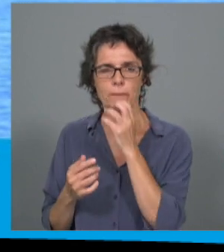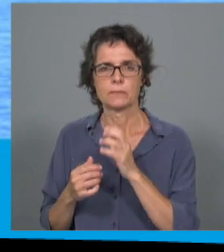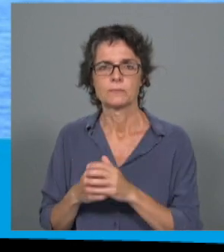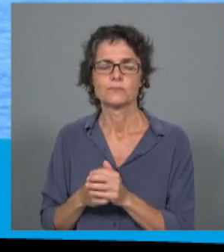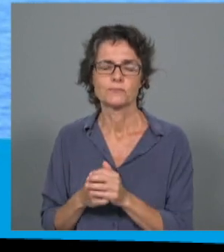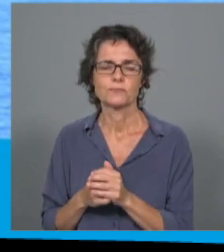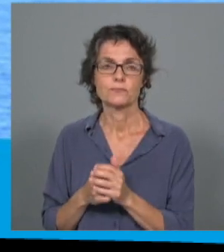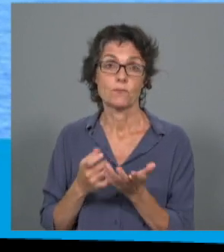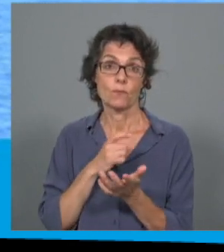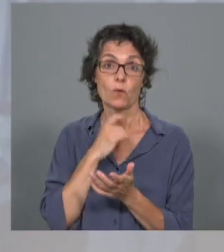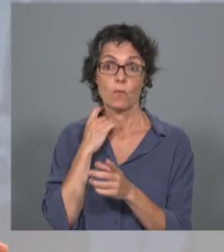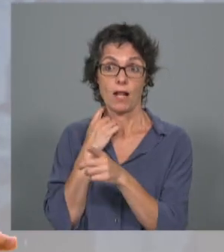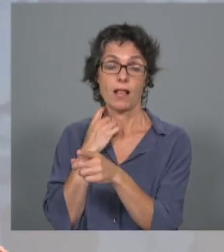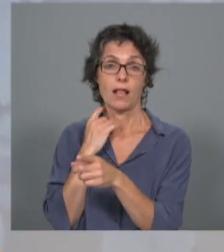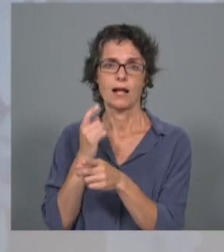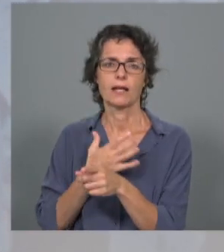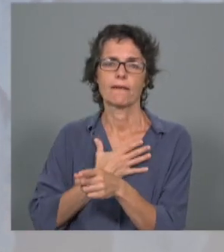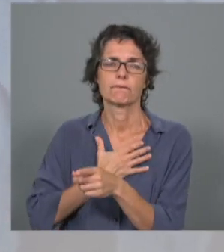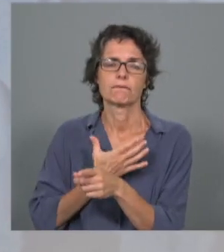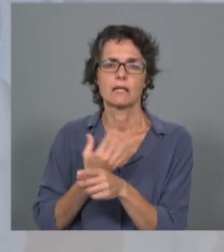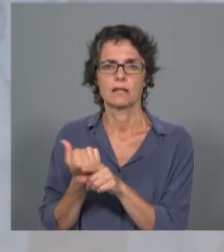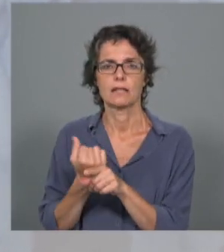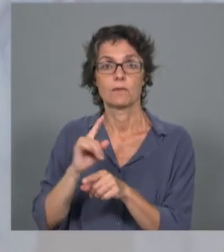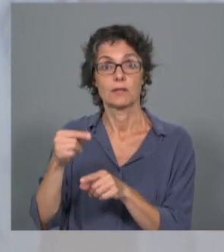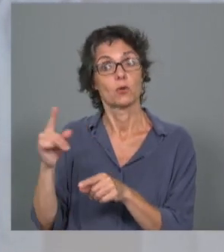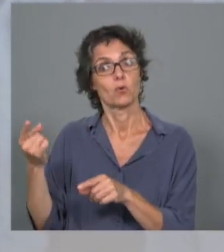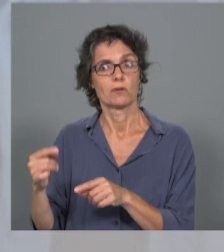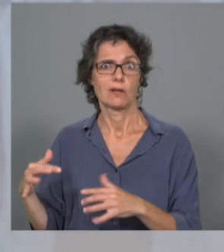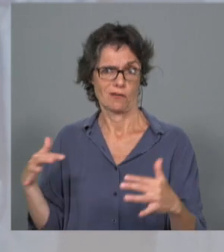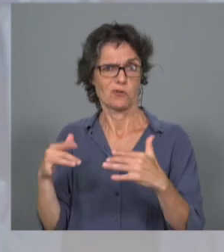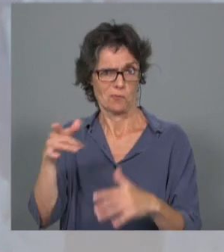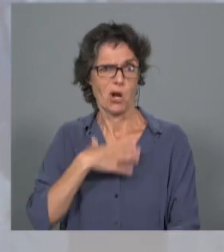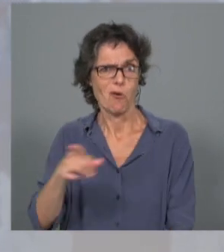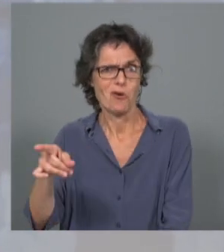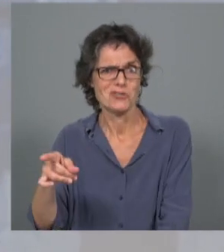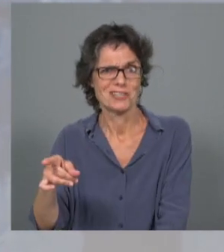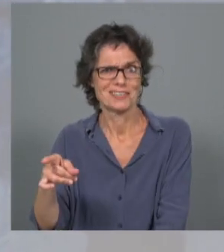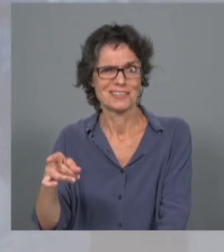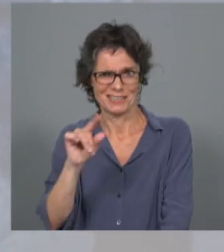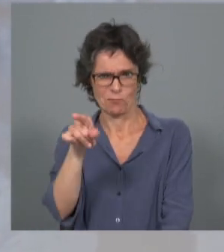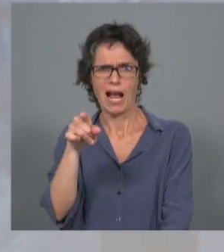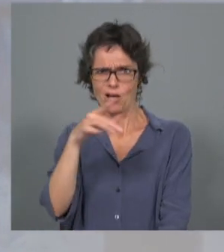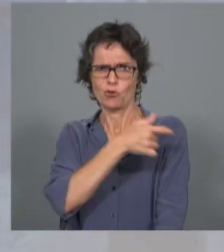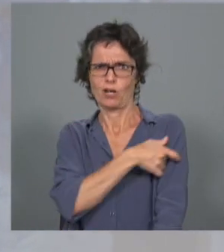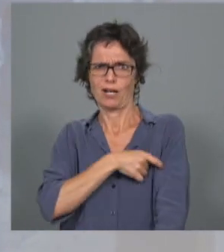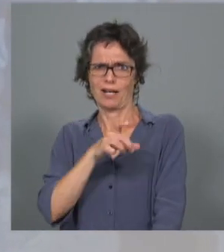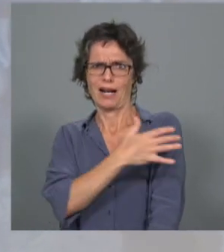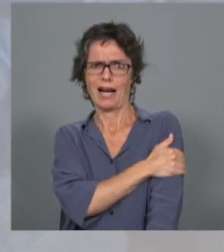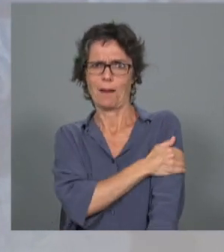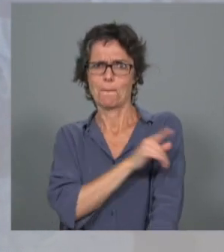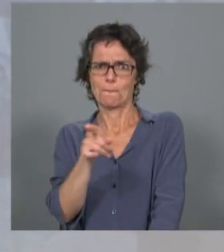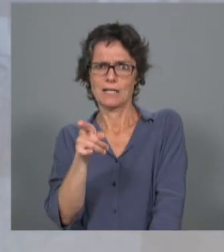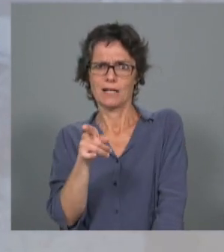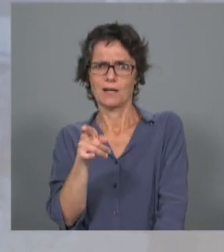mas que permanece o gosto por outras atividades, como por exemplo o futebol. Também. Creio que o padre David era até o capitão de uma equipa, não é? que